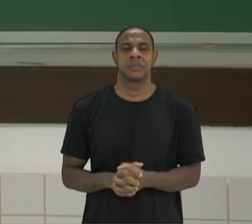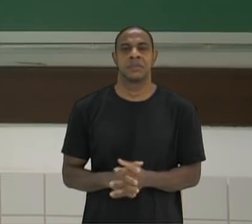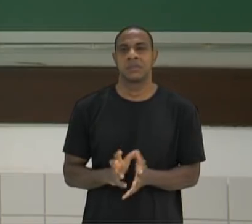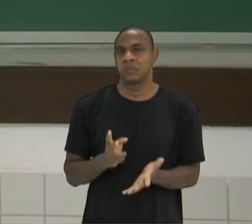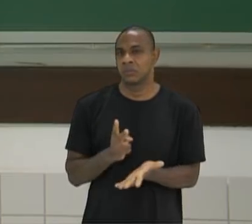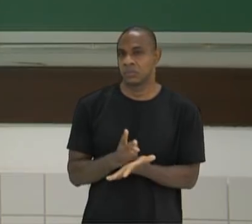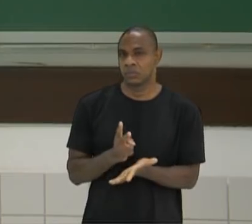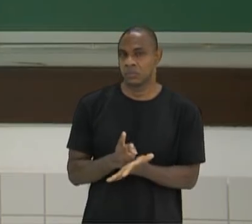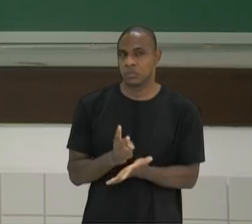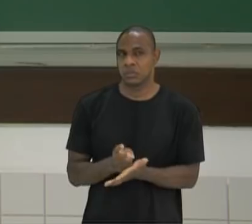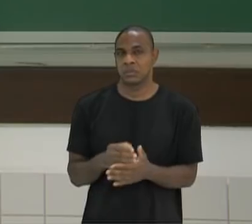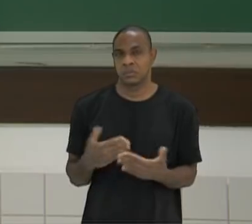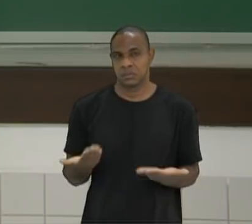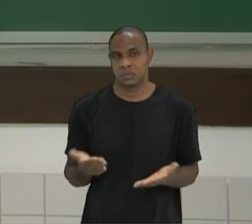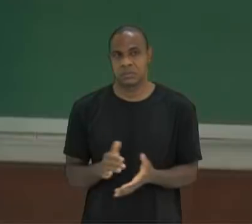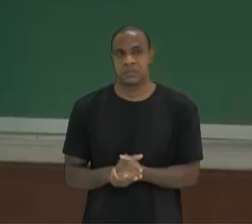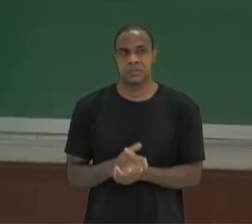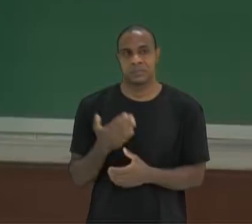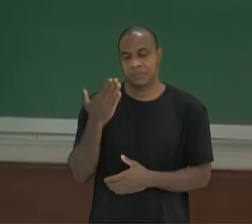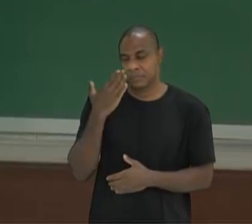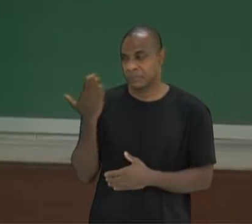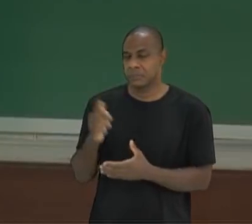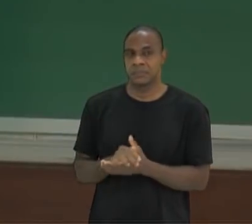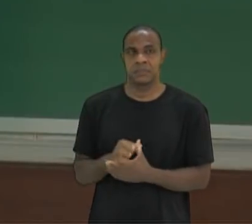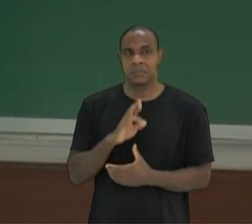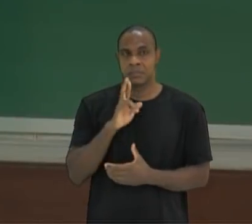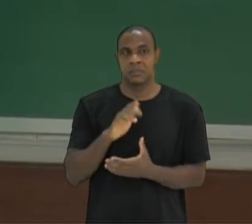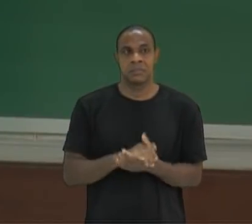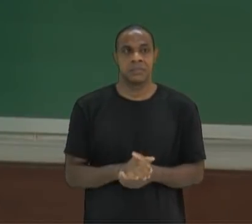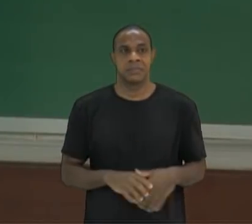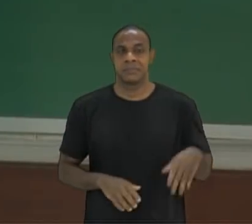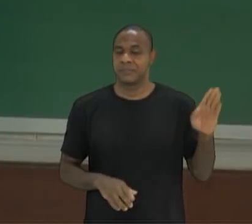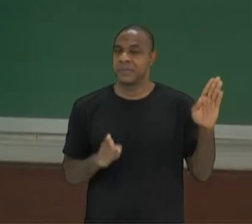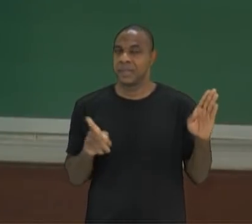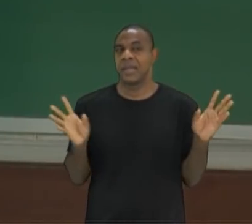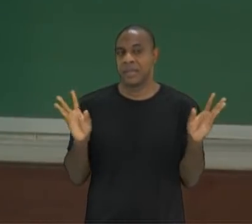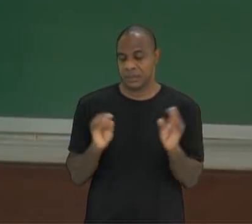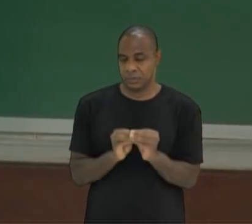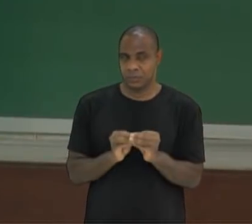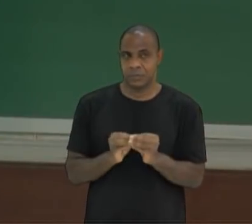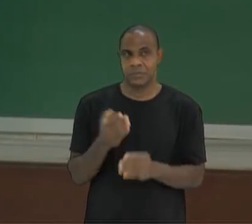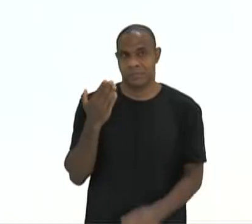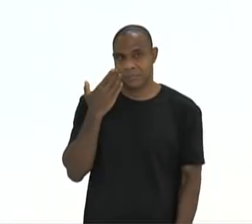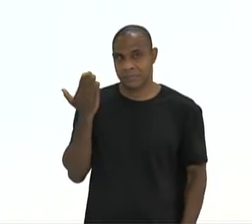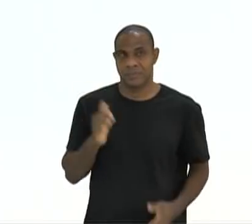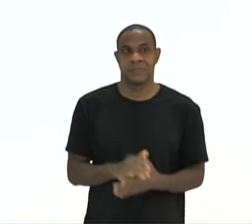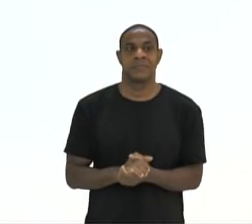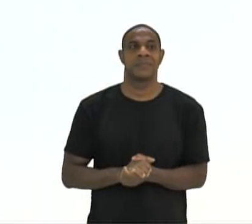Continuando então, pessoal, olha lá, acertou quem considerou que trata-se de um resumo. Parabéns. Não